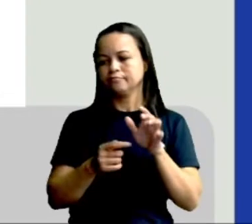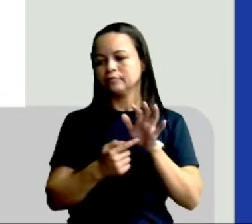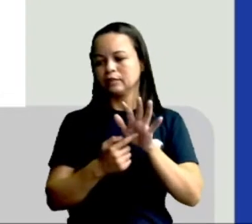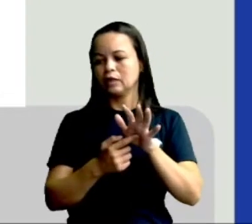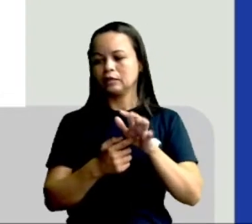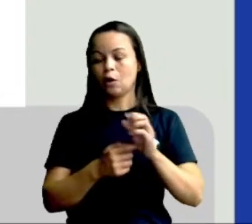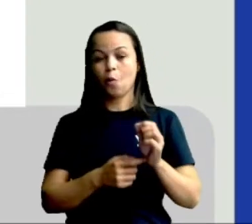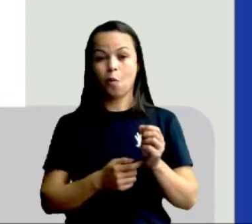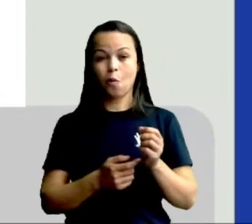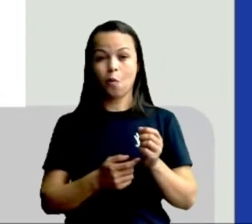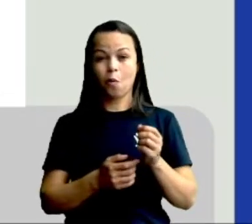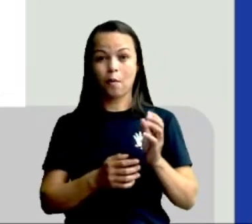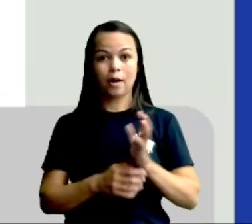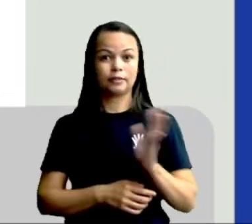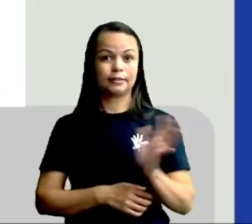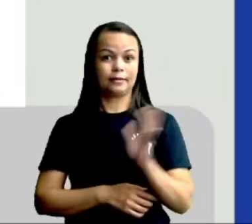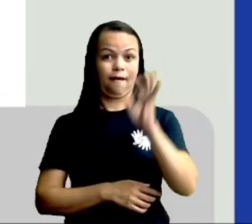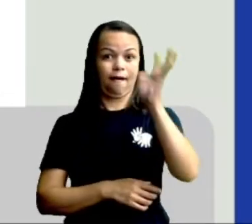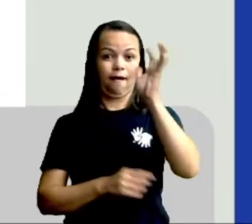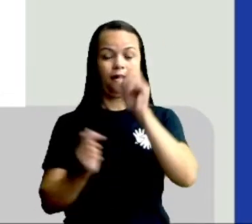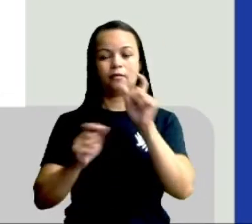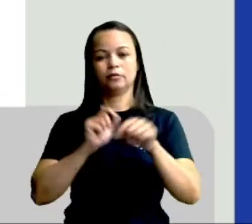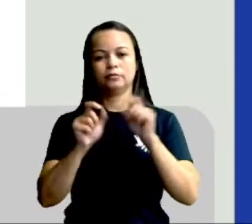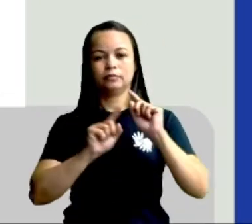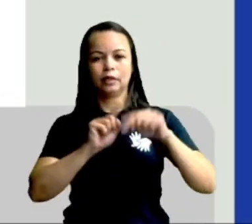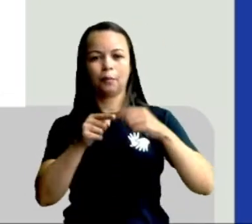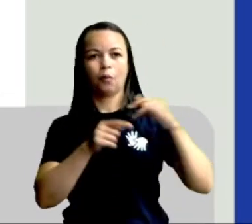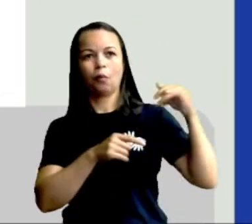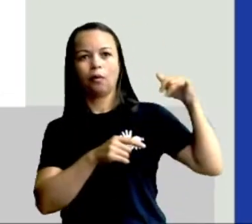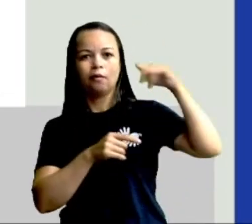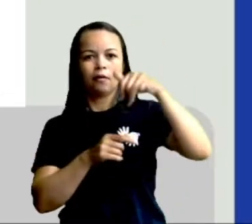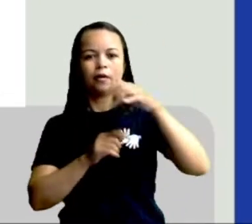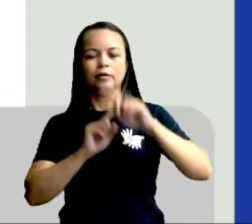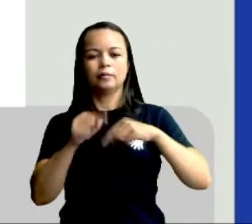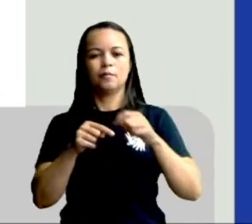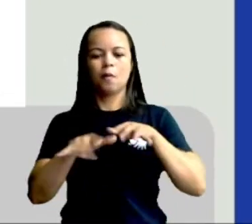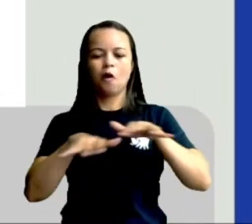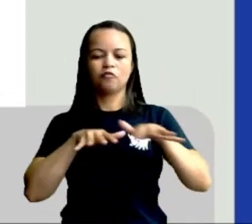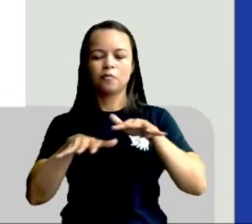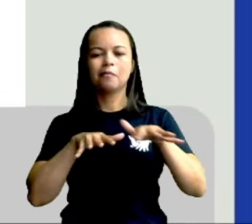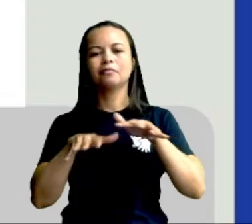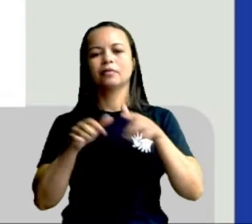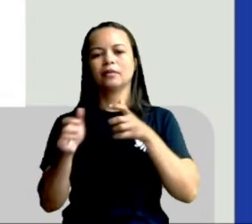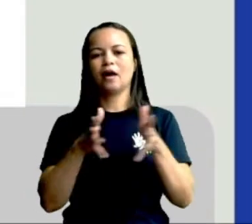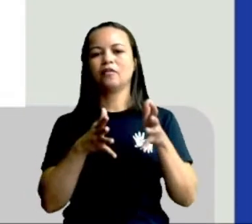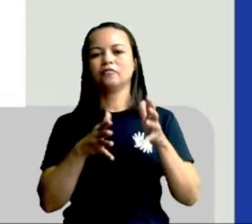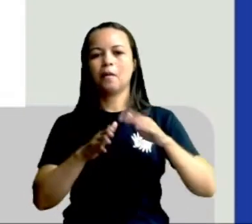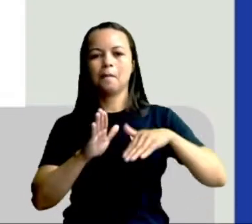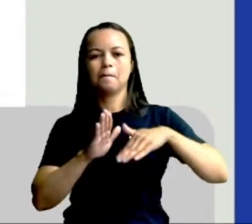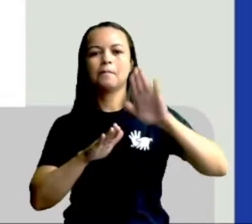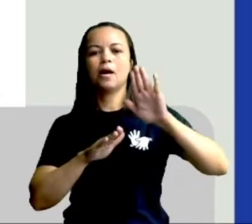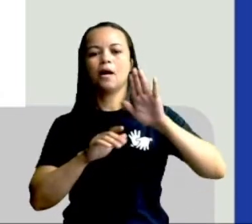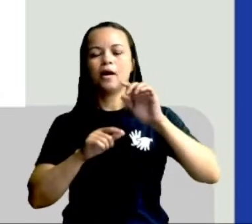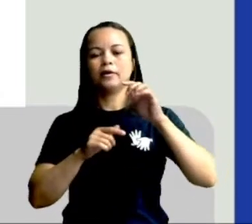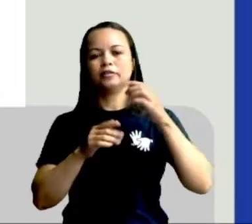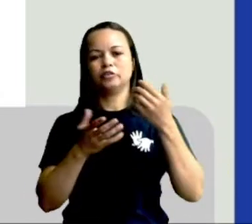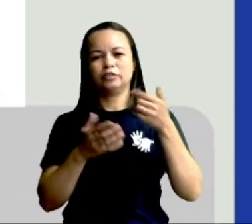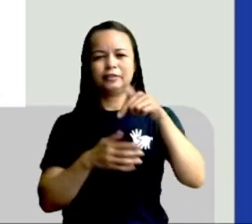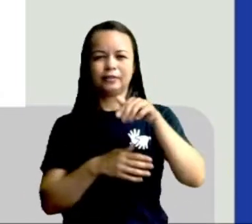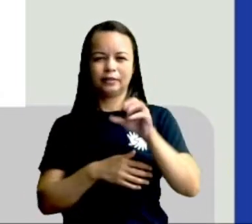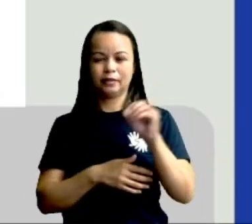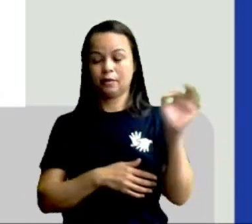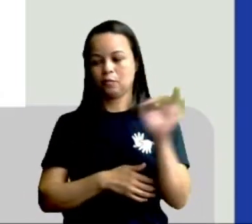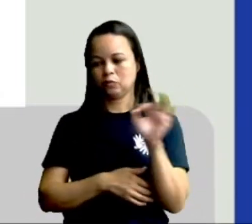mais caro depois do aéreo, movimentava no final do século mais de 70% das